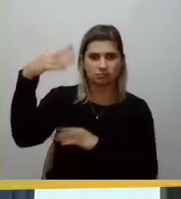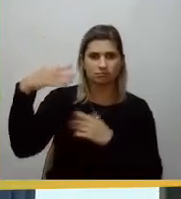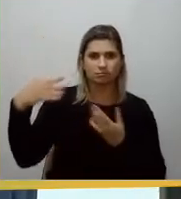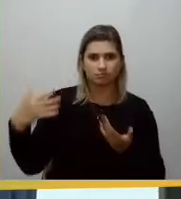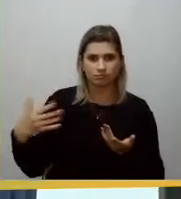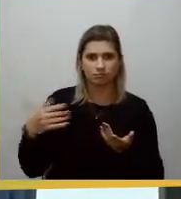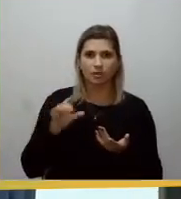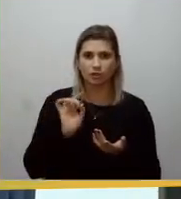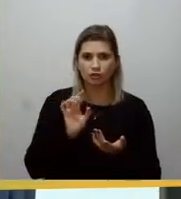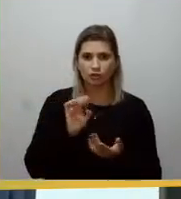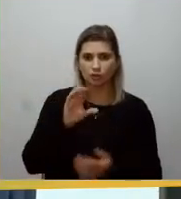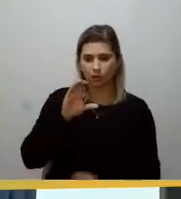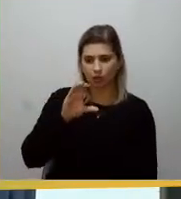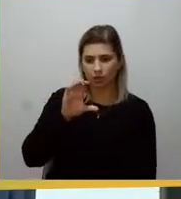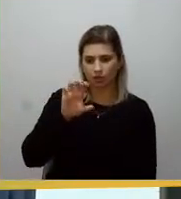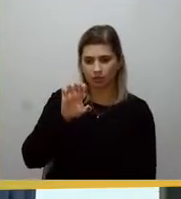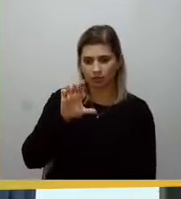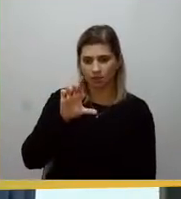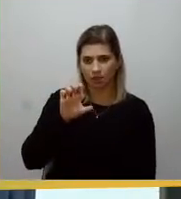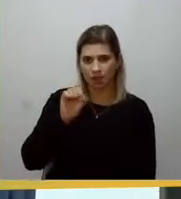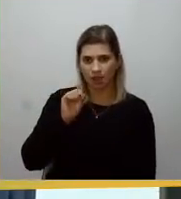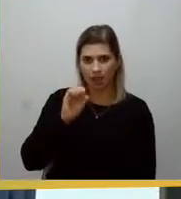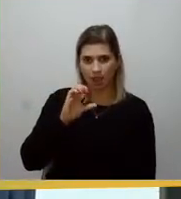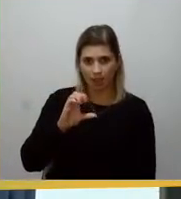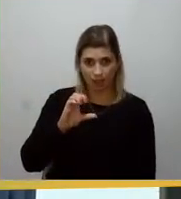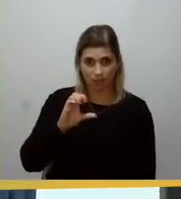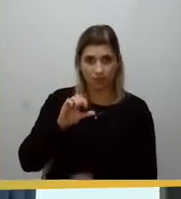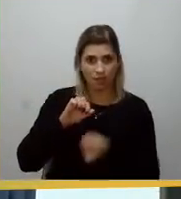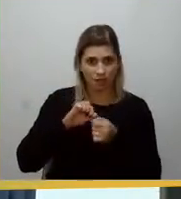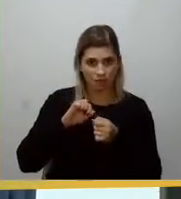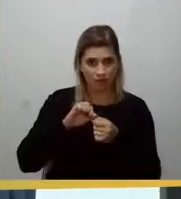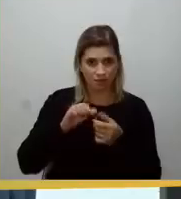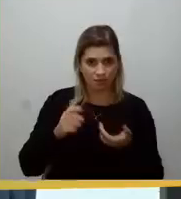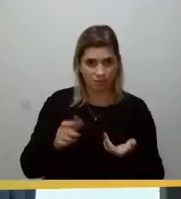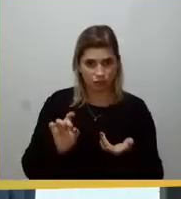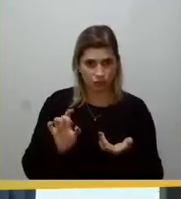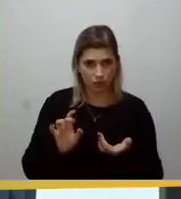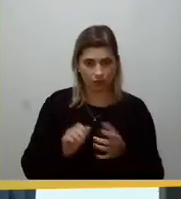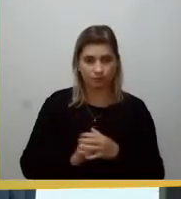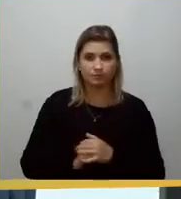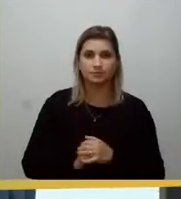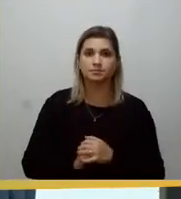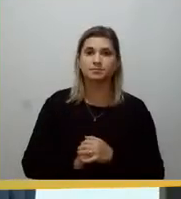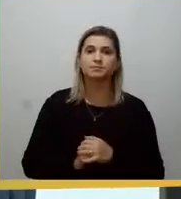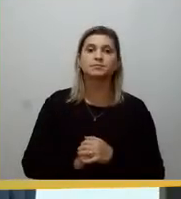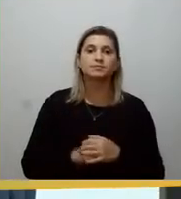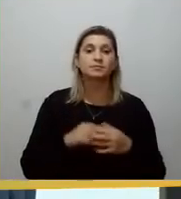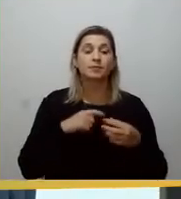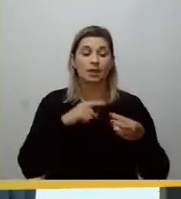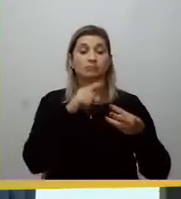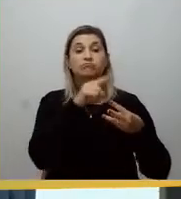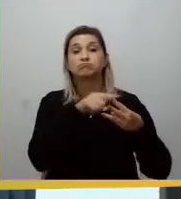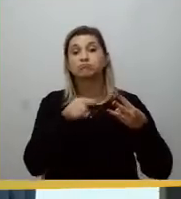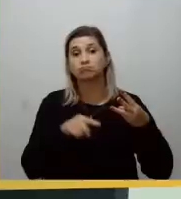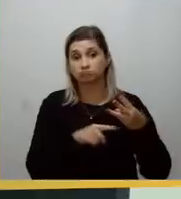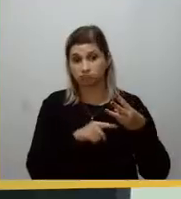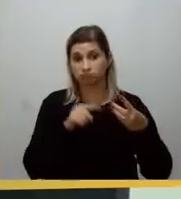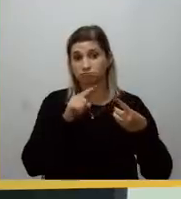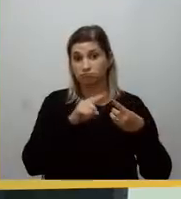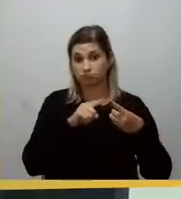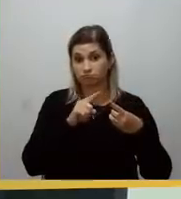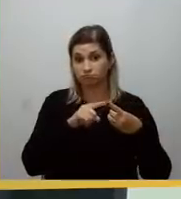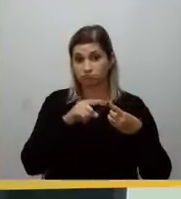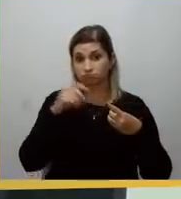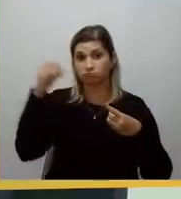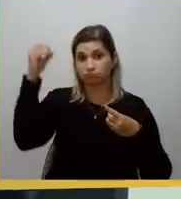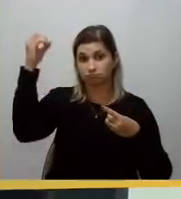a Celesc que fazia o controle e cuidado? Como eu disse, tem três contas, né? Uma é o consumo, que é a maior parte de